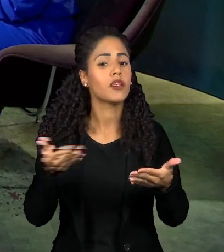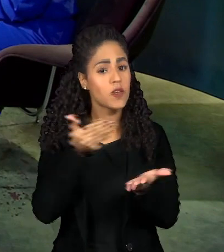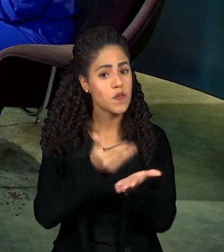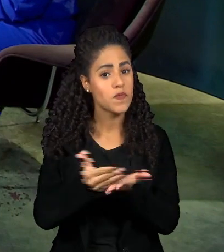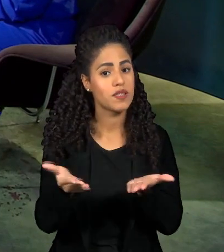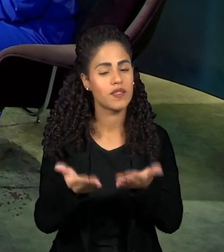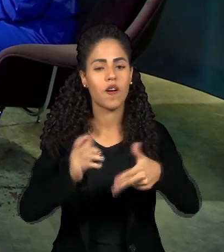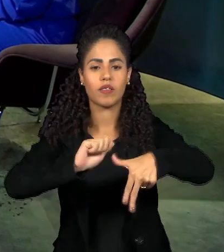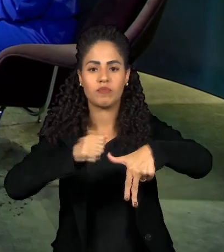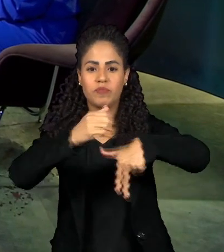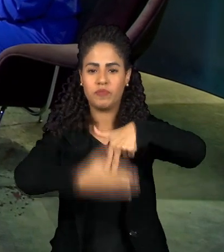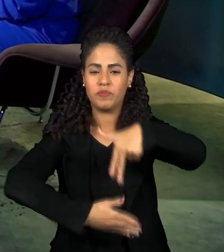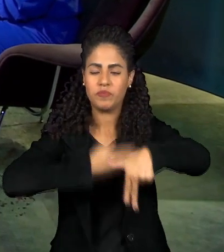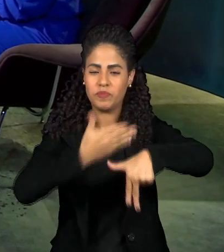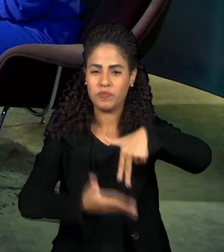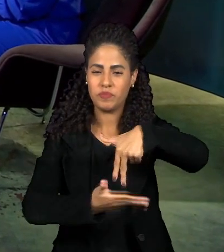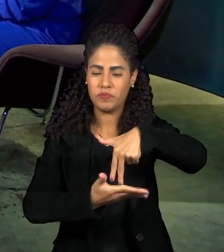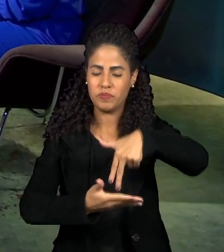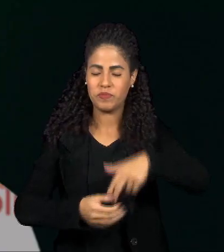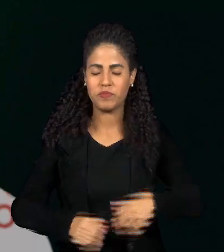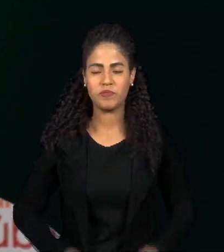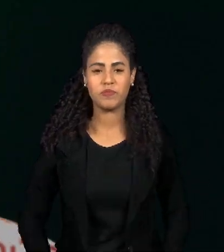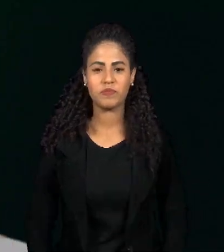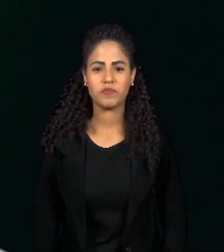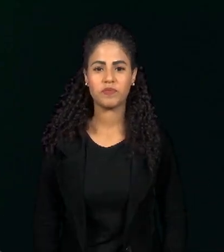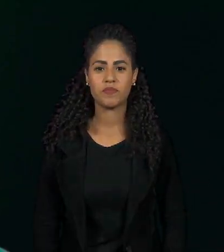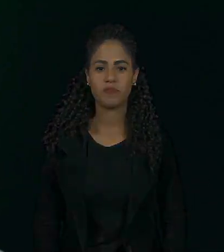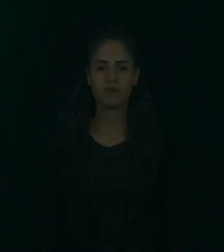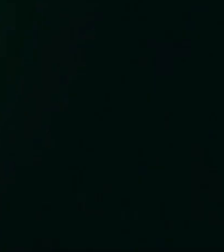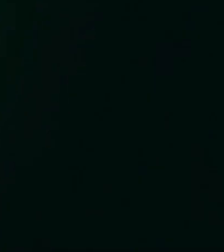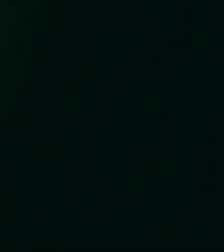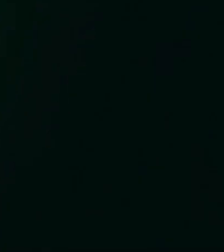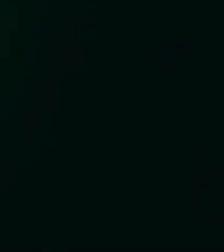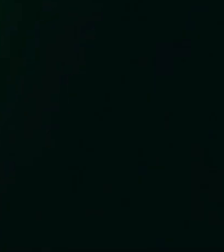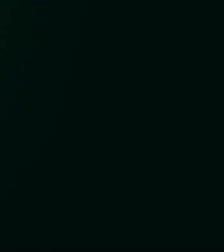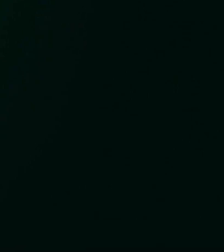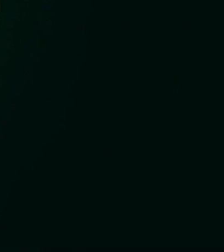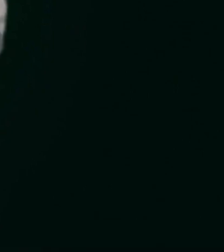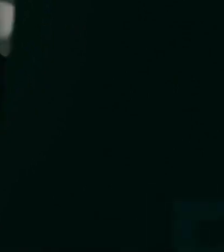Começa agora mais um programa Negros em Foco.